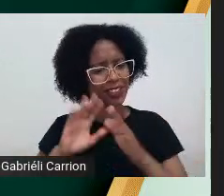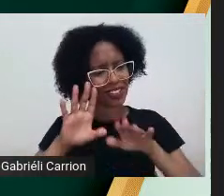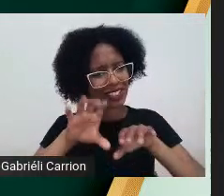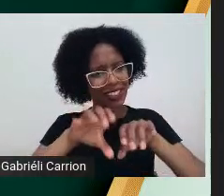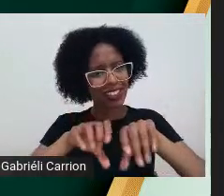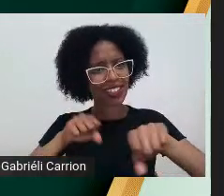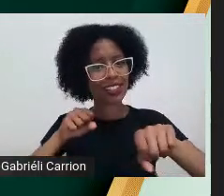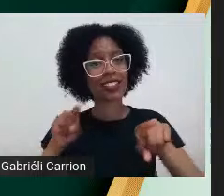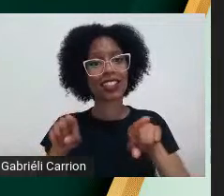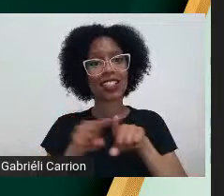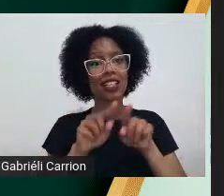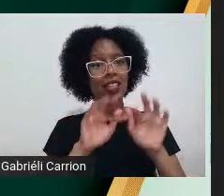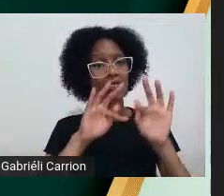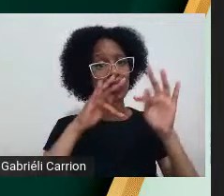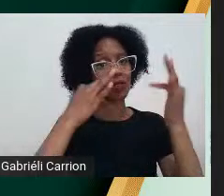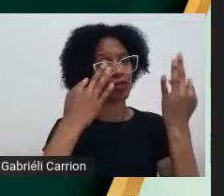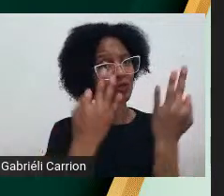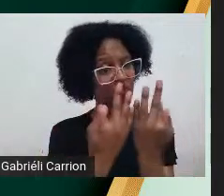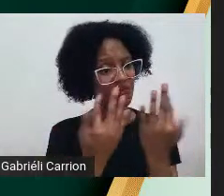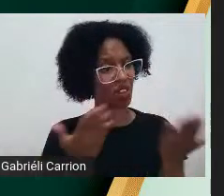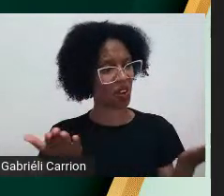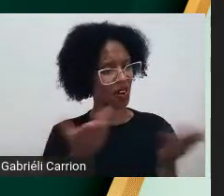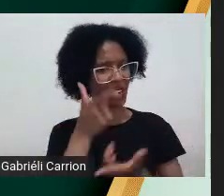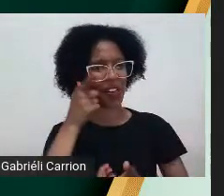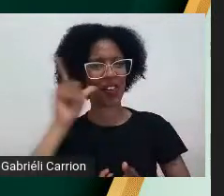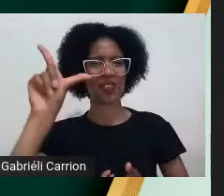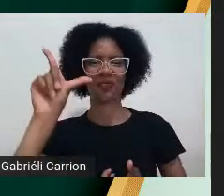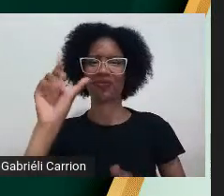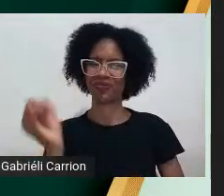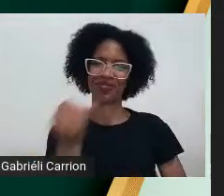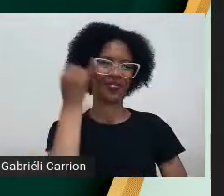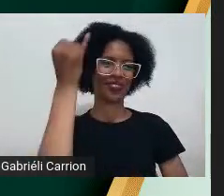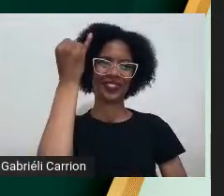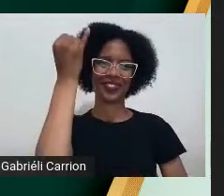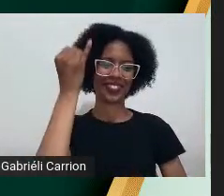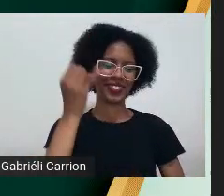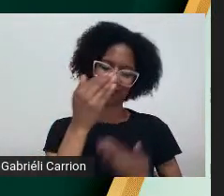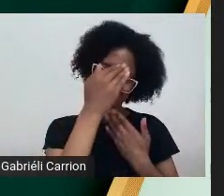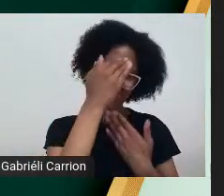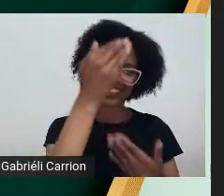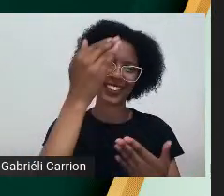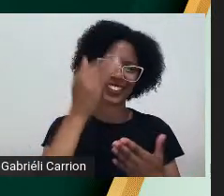os familiares, os amigos. Essa conquista é muito importante para todos nós. Muito obrigado.